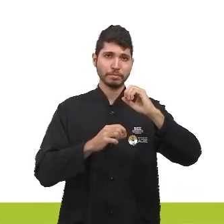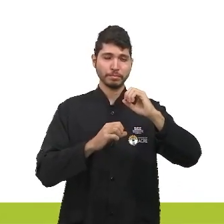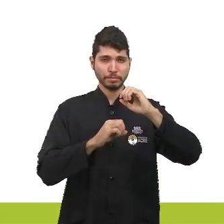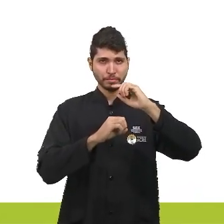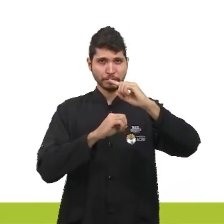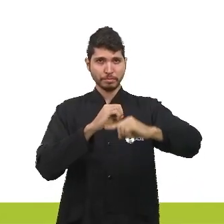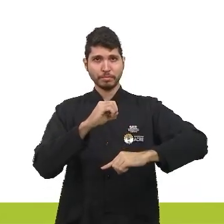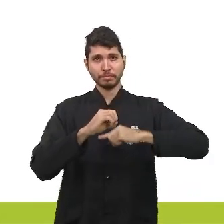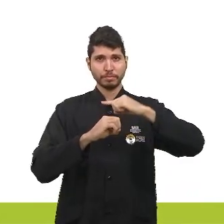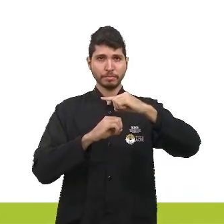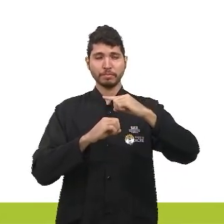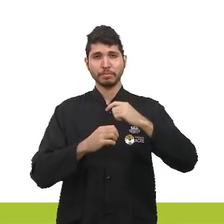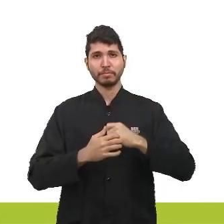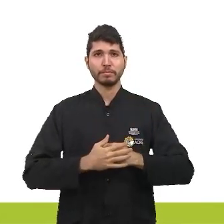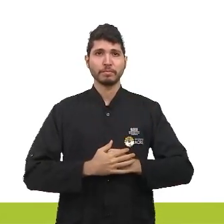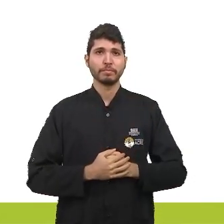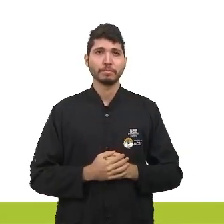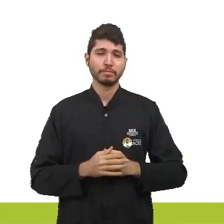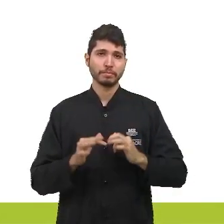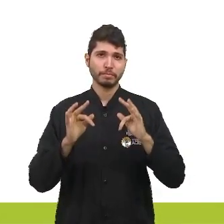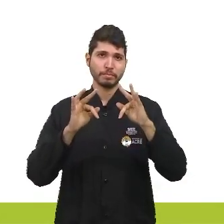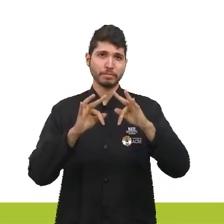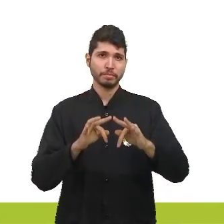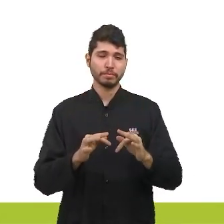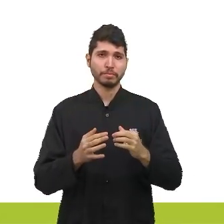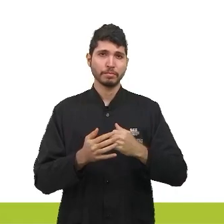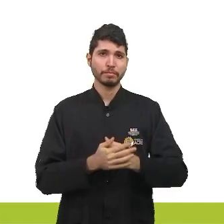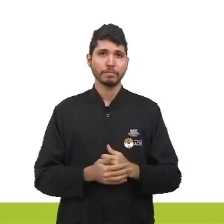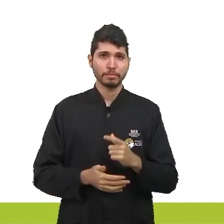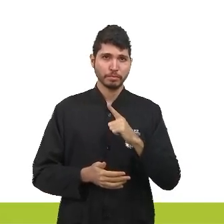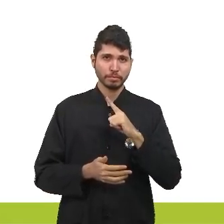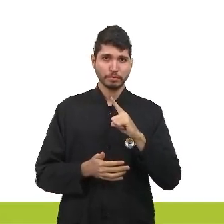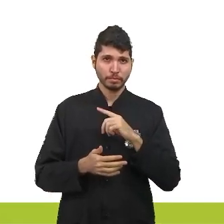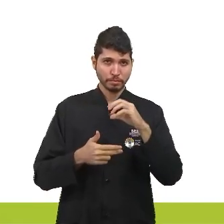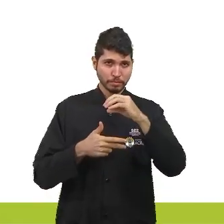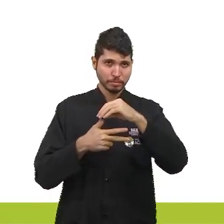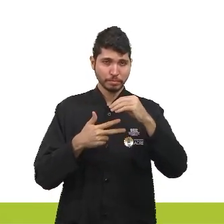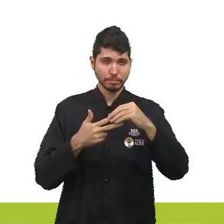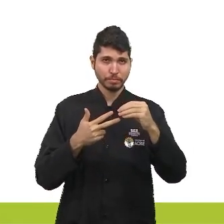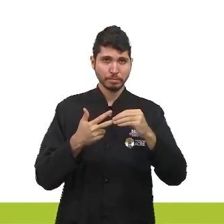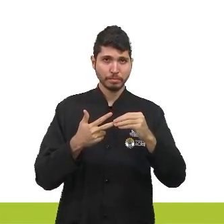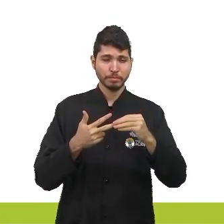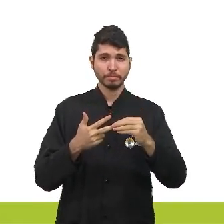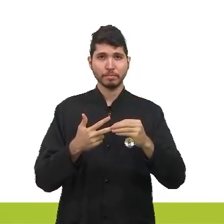deixa eu finalizar isso fazendo um probleminha que caiu no Enem.